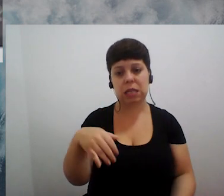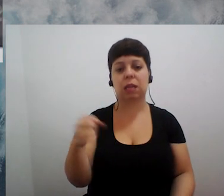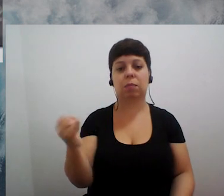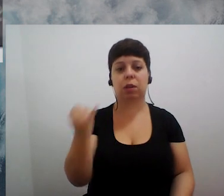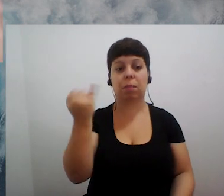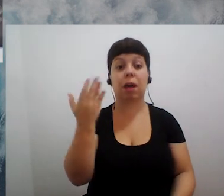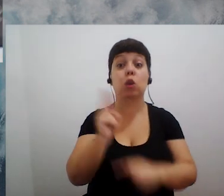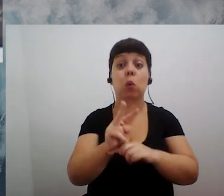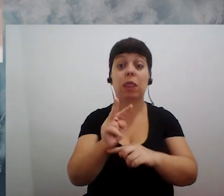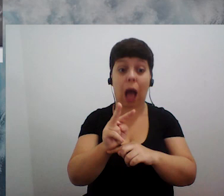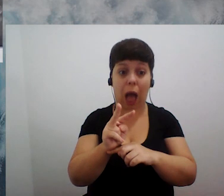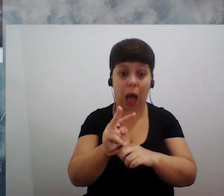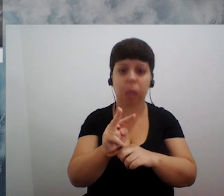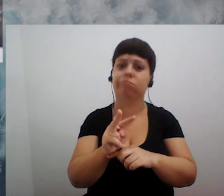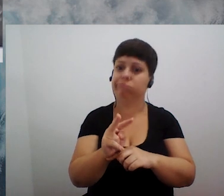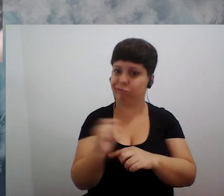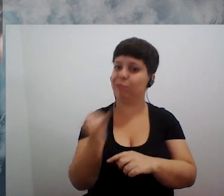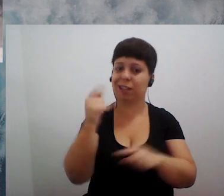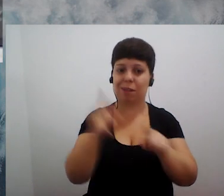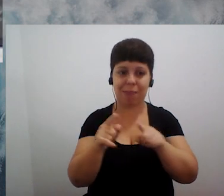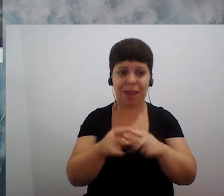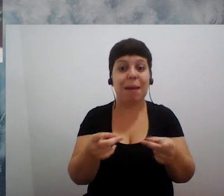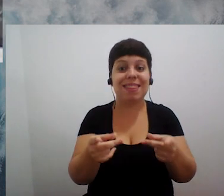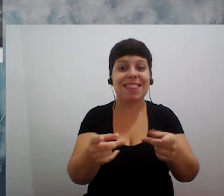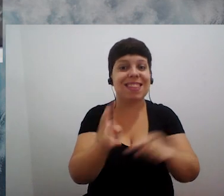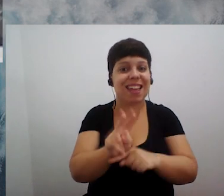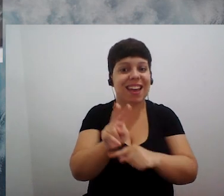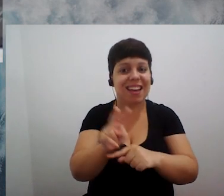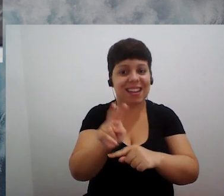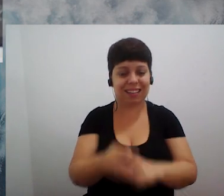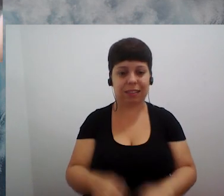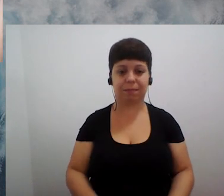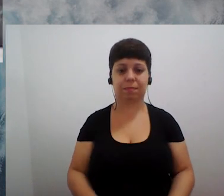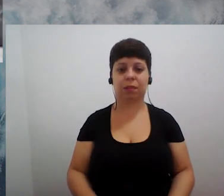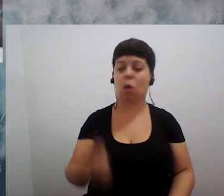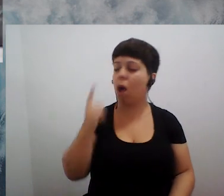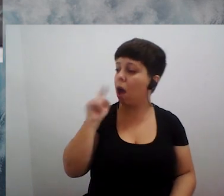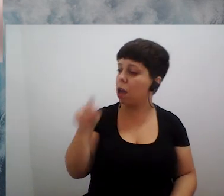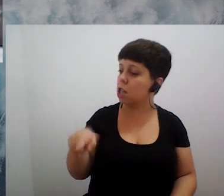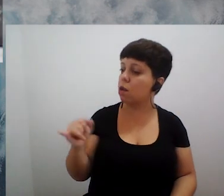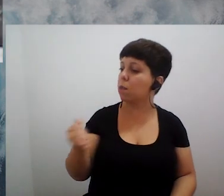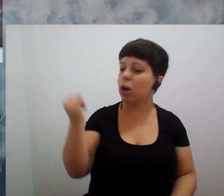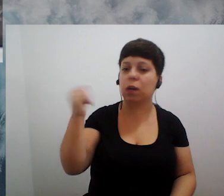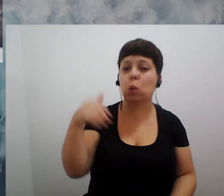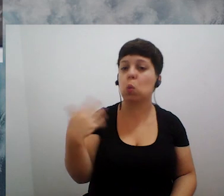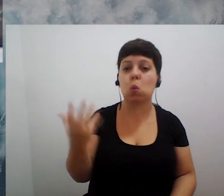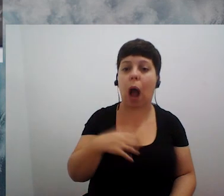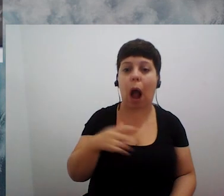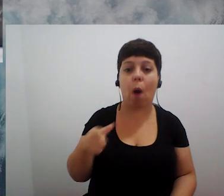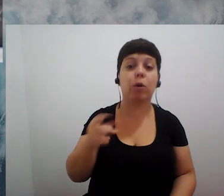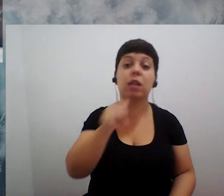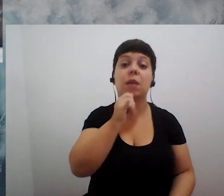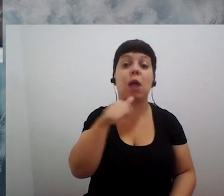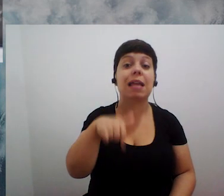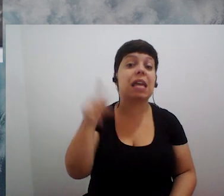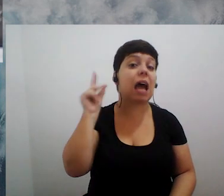plantar é importante, mas cuidar é mais ainda, né? Manter esse ambiente vivo é mais ainda, dizer por que que isso aqui é importante, que espécie é